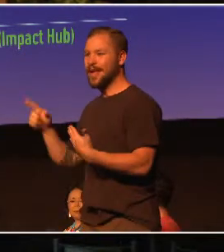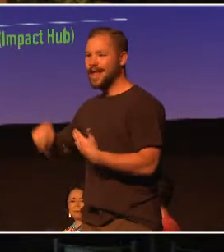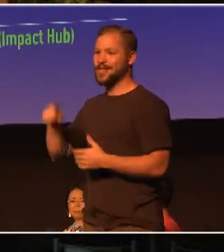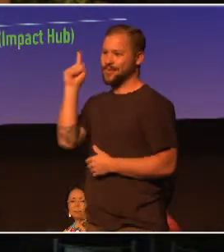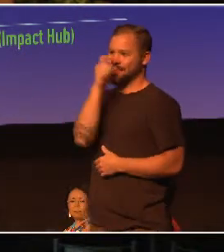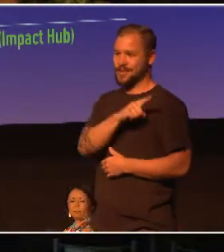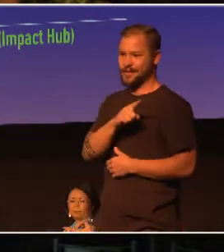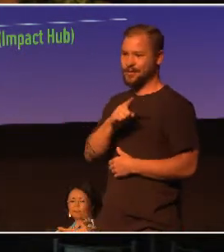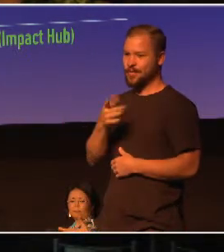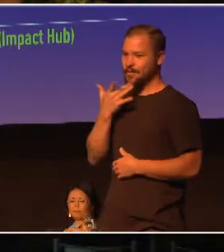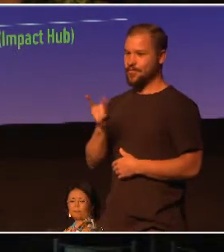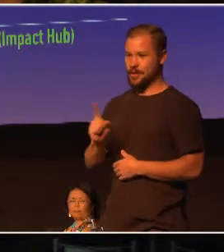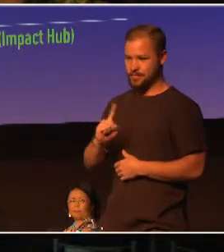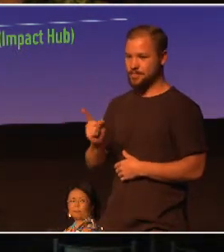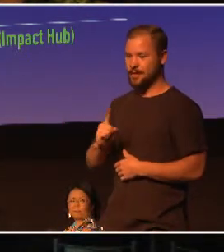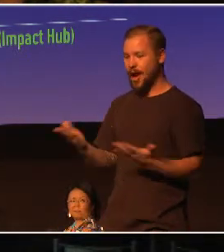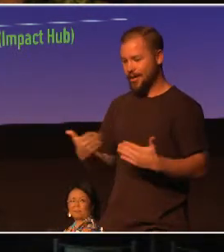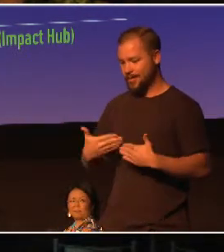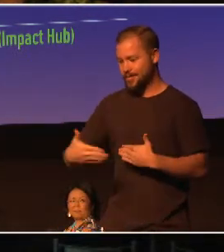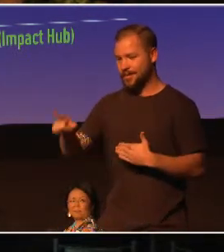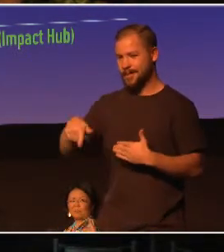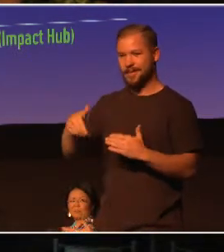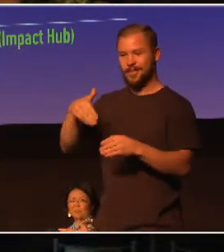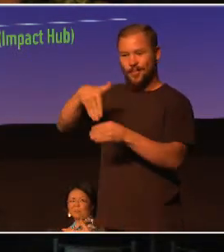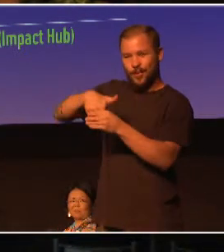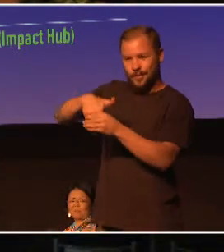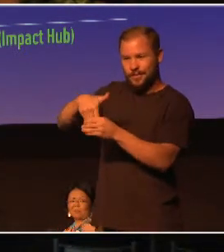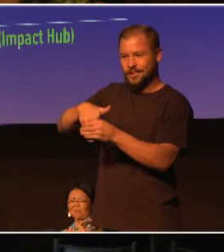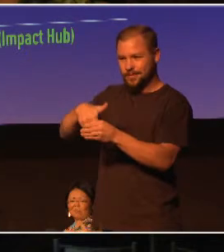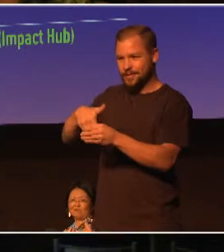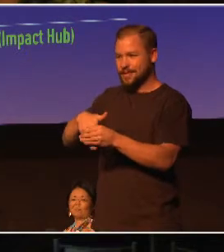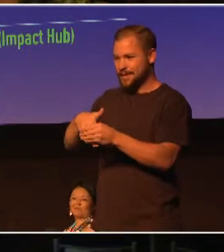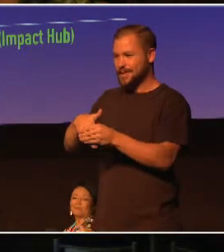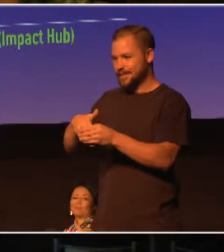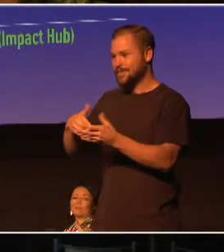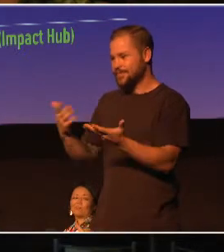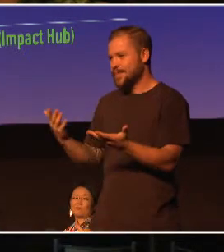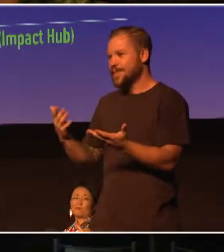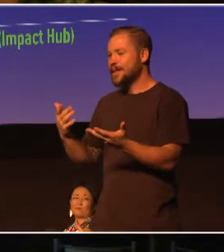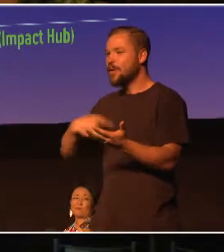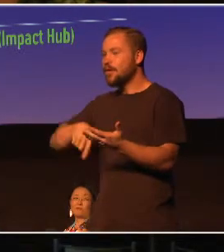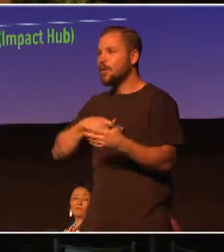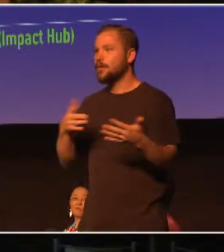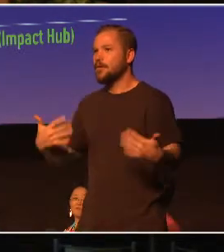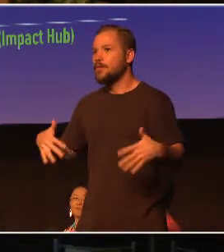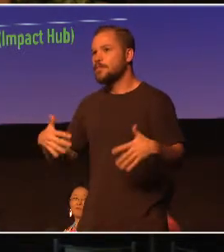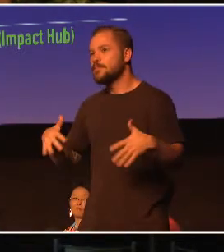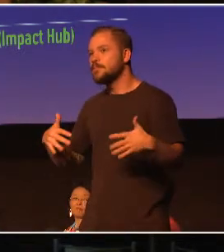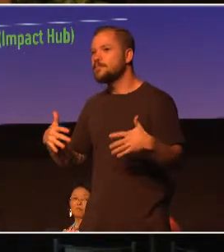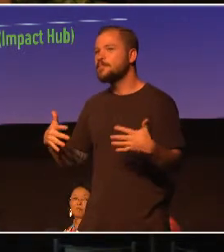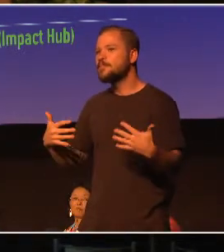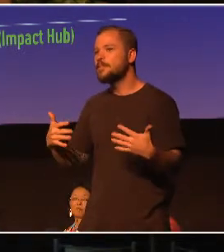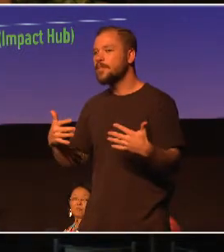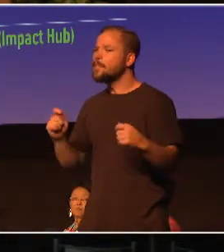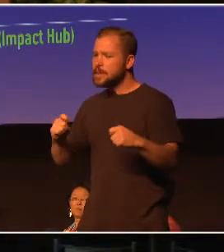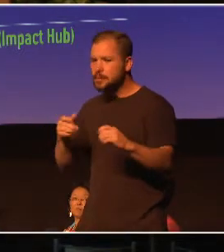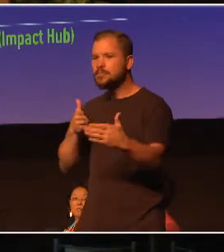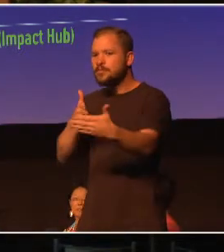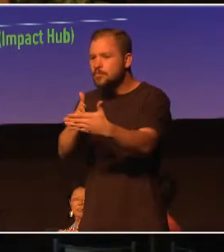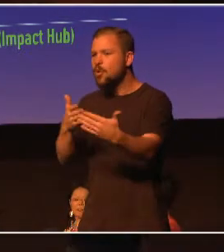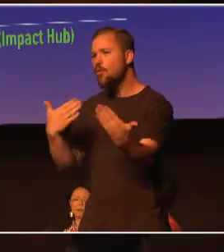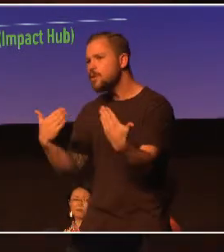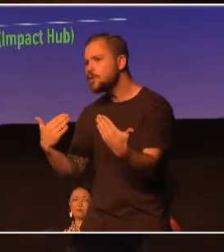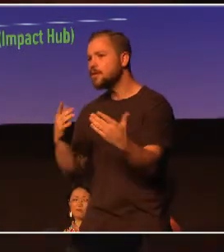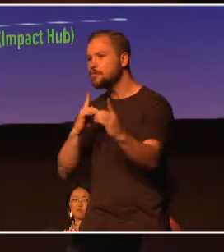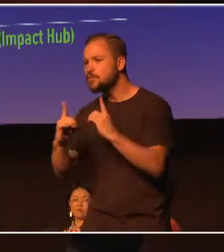Muitas vezes, agora em período de eleição, a gente vivencia isso, então você cria um embate, mas se a gente não criar um diálogo, a gente não vai